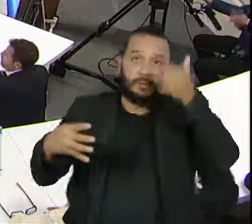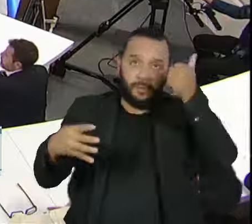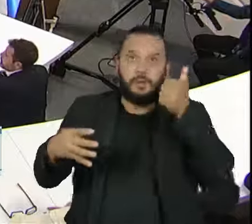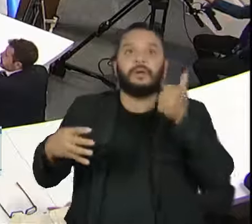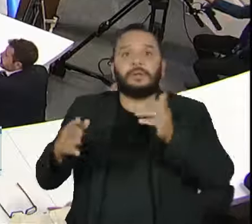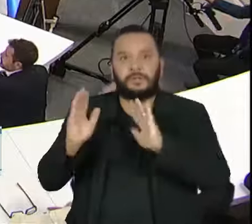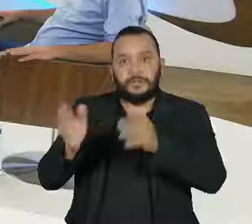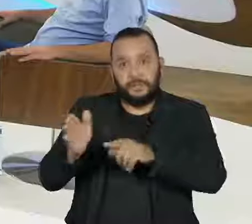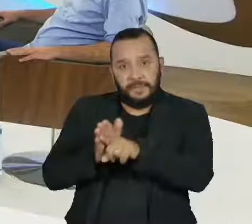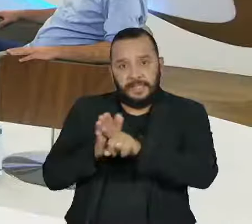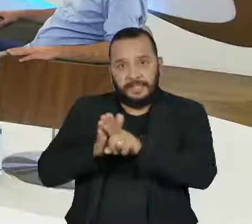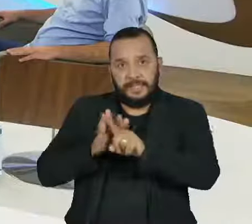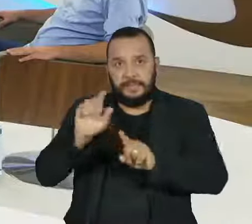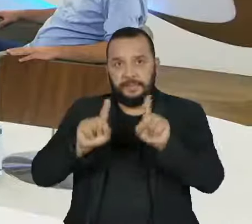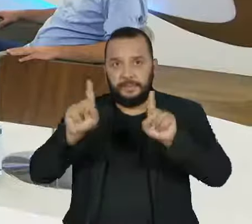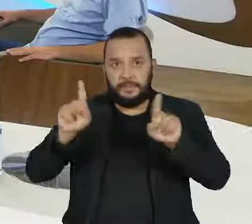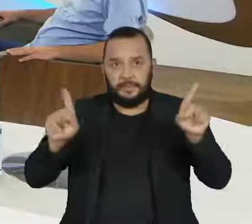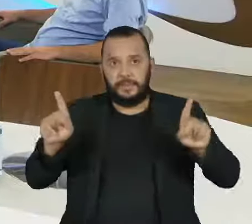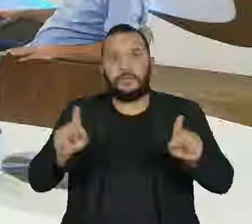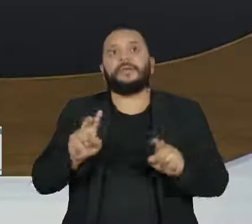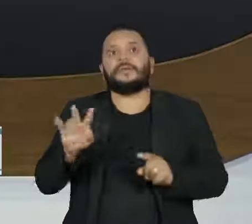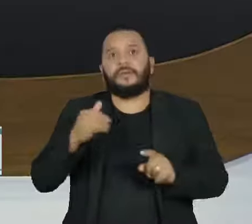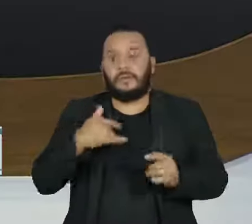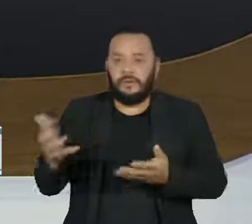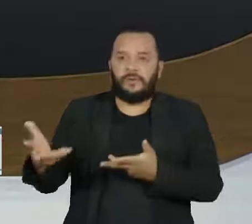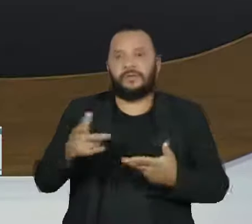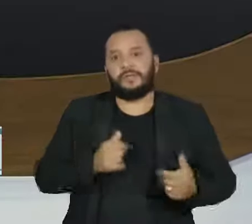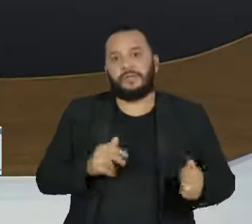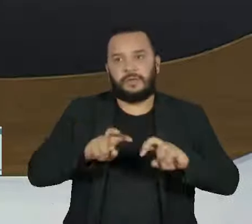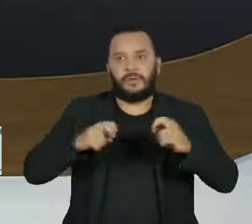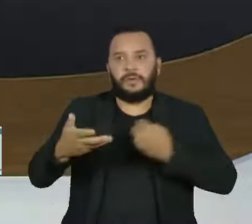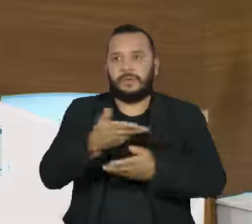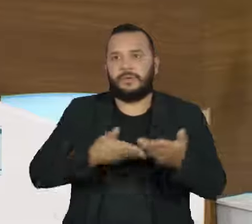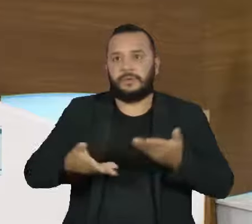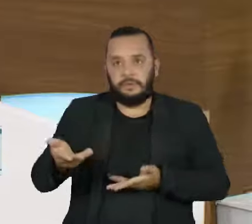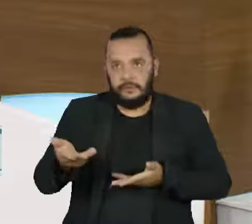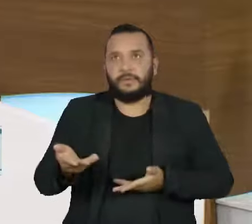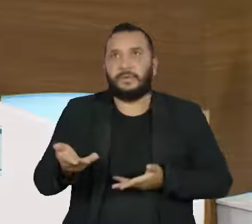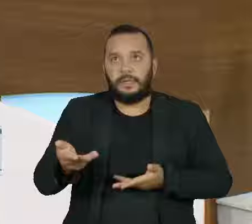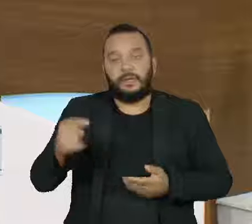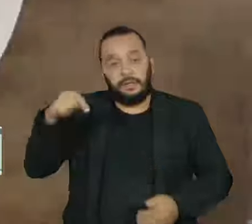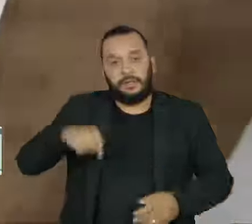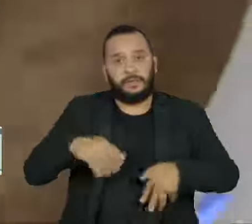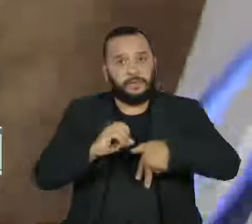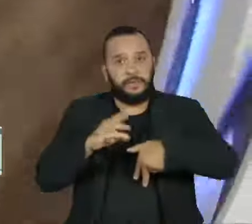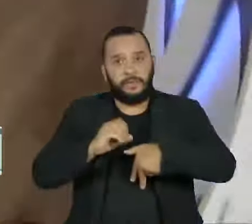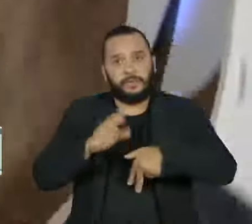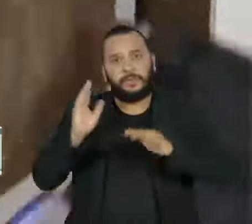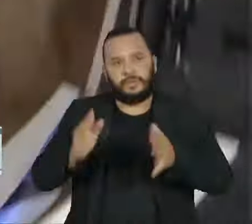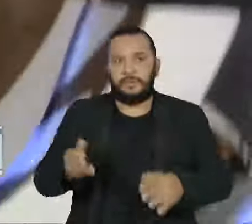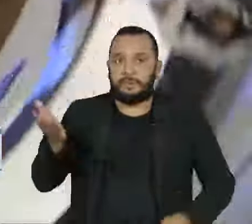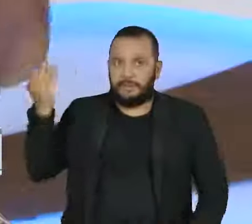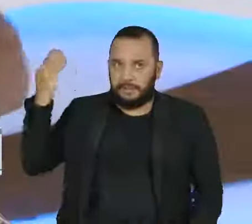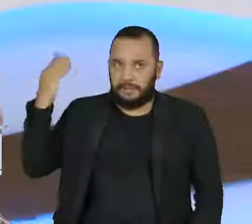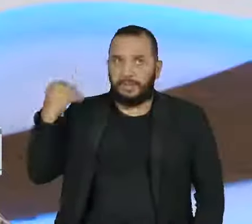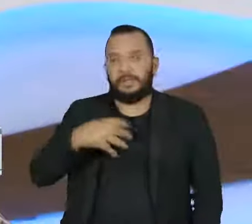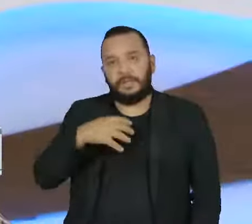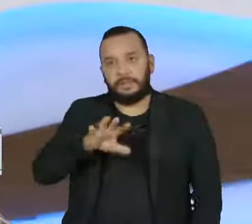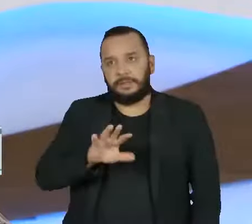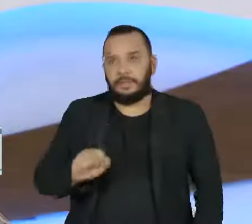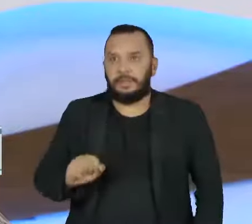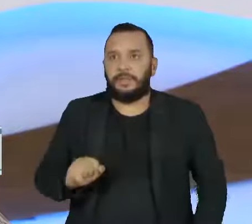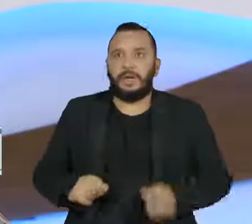pesquisas de opinião pública também vão ser sabatinados no programa Roda Viva, como a TV Cultura já fez em outras eleições.